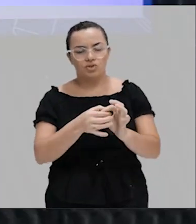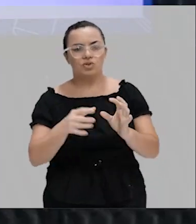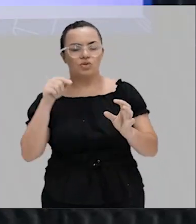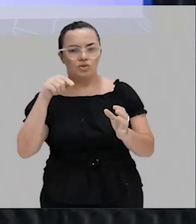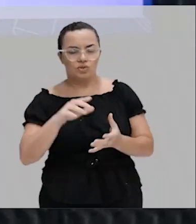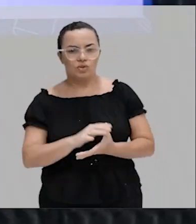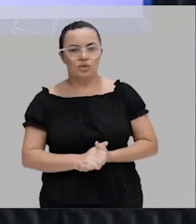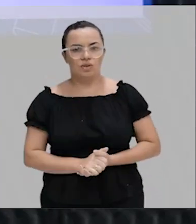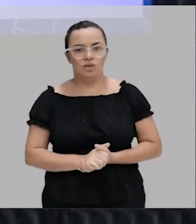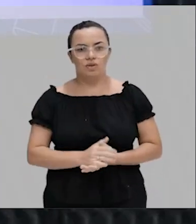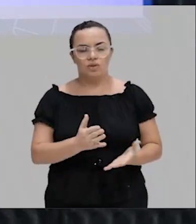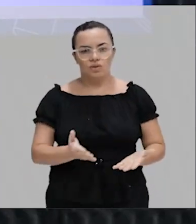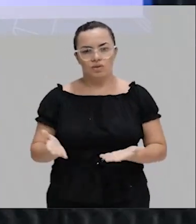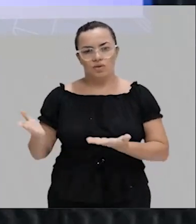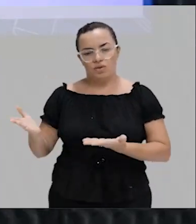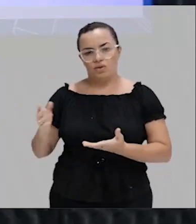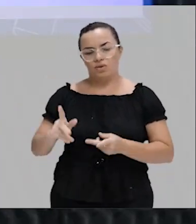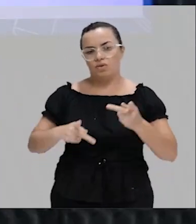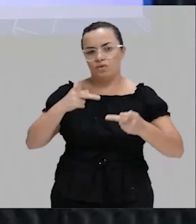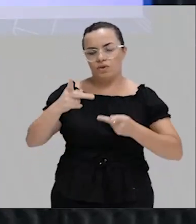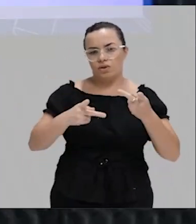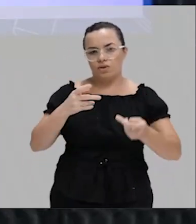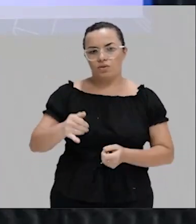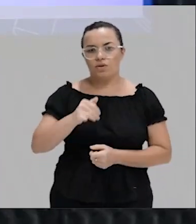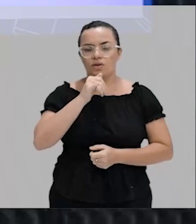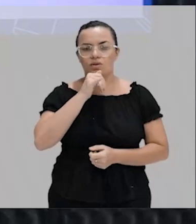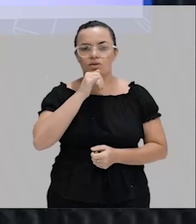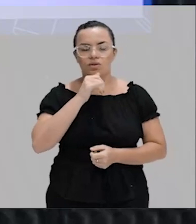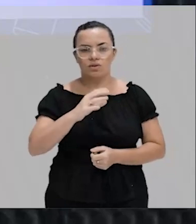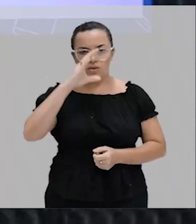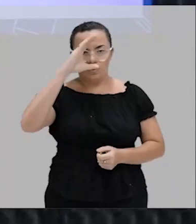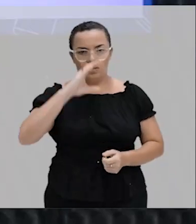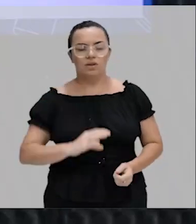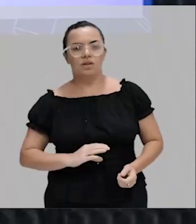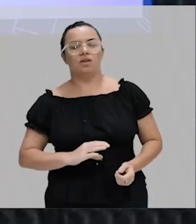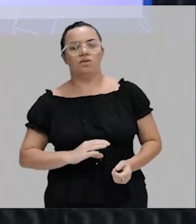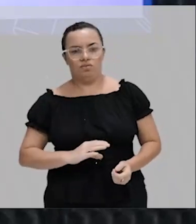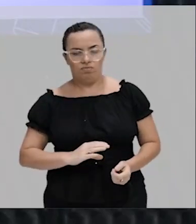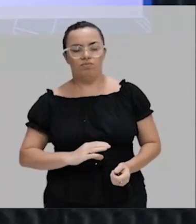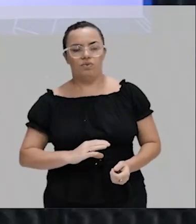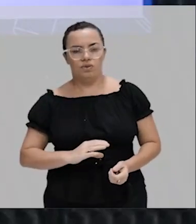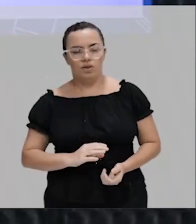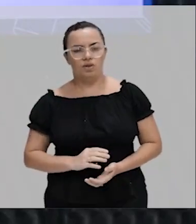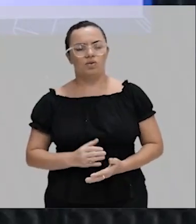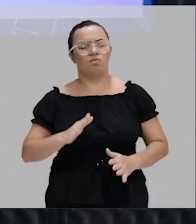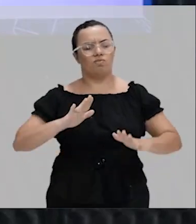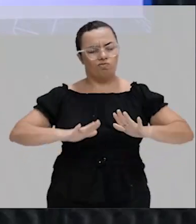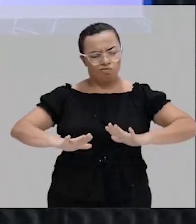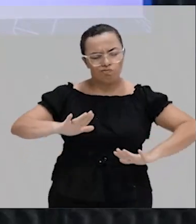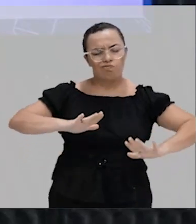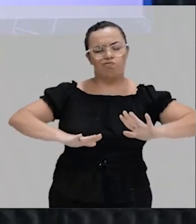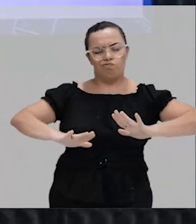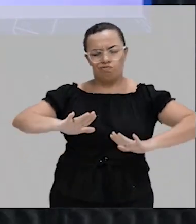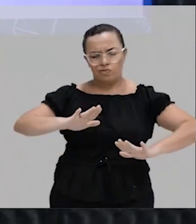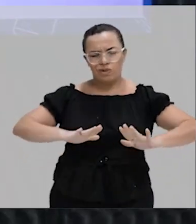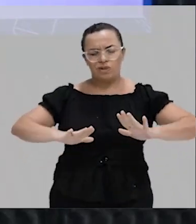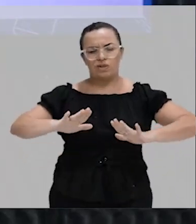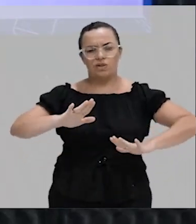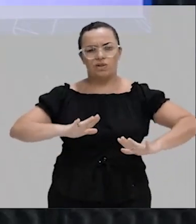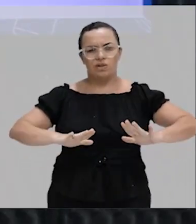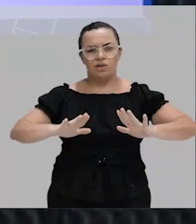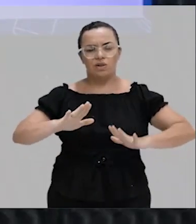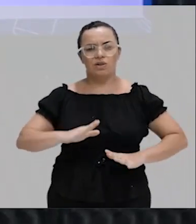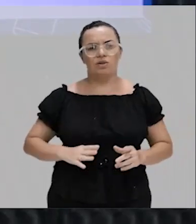muito cuidado, que esse é um erro bem recorrente, cidadãos, cidadãos, tá? Então, muito cuidado com a formação